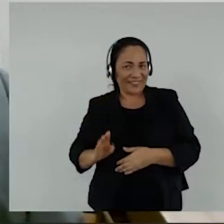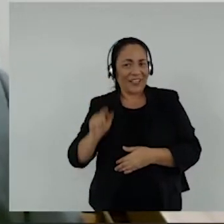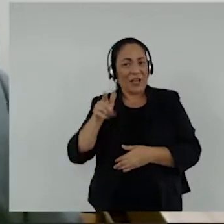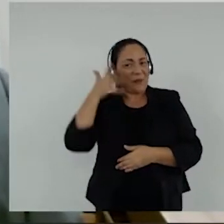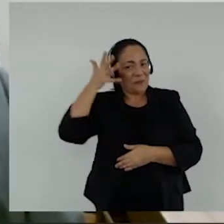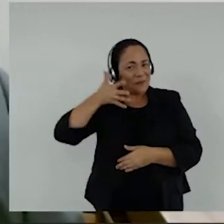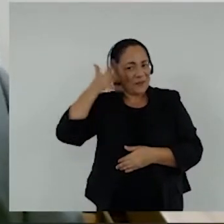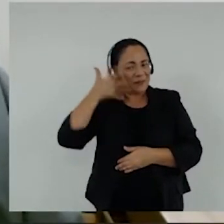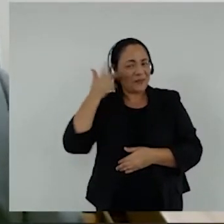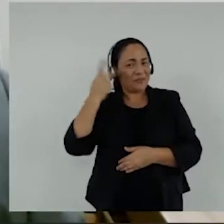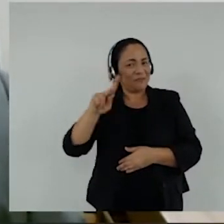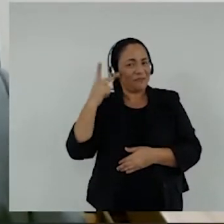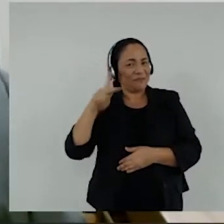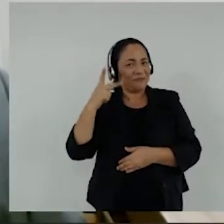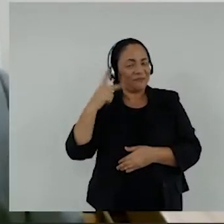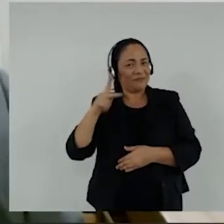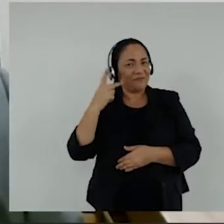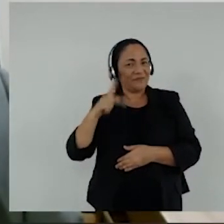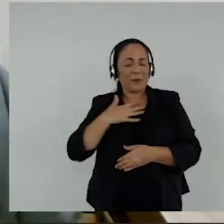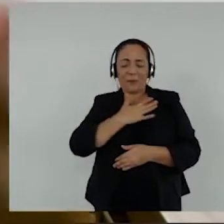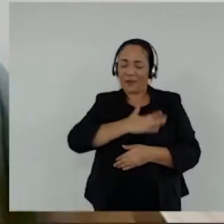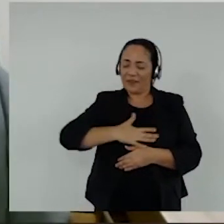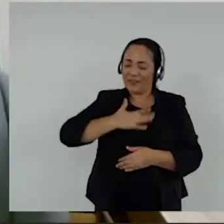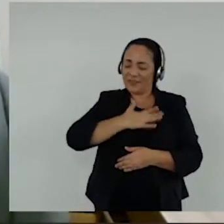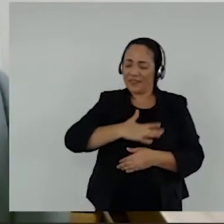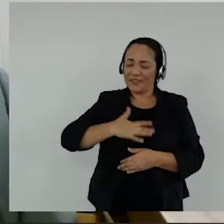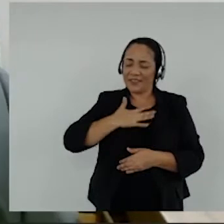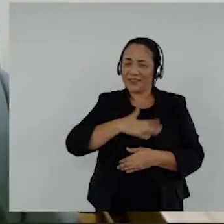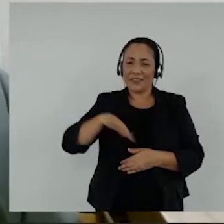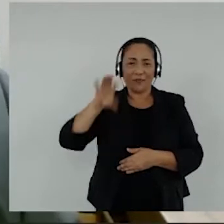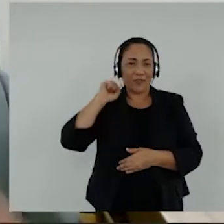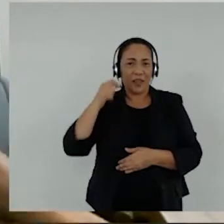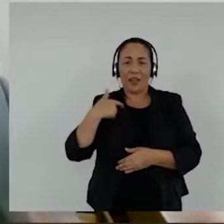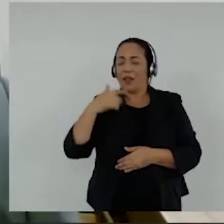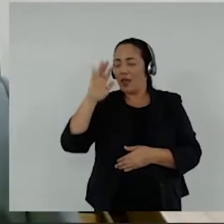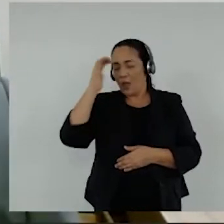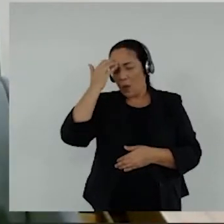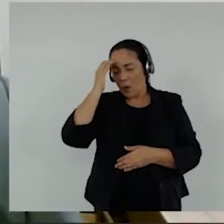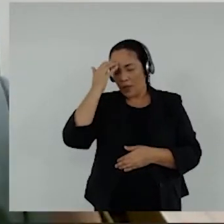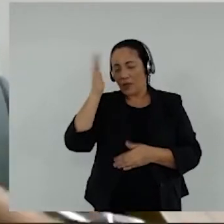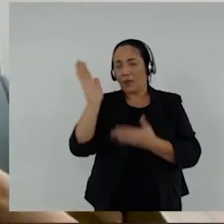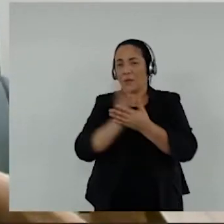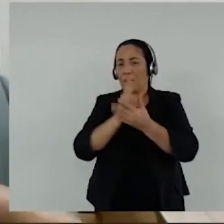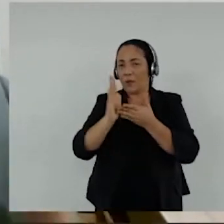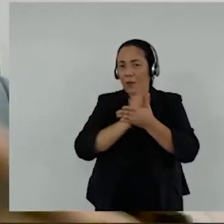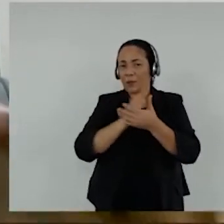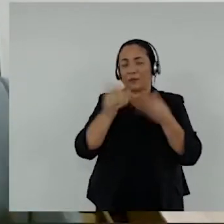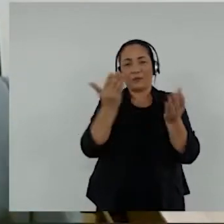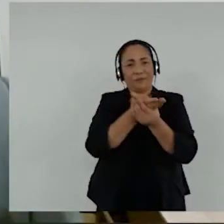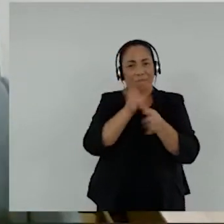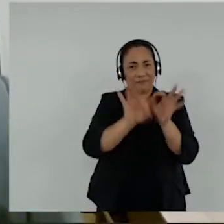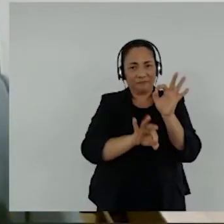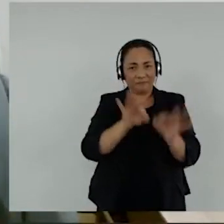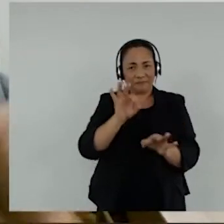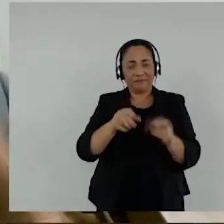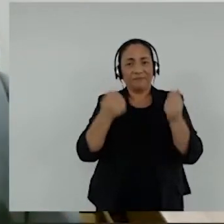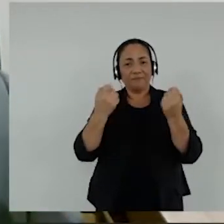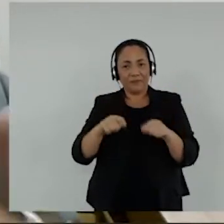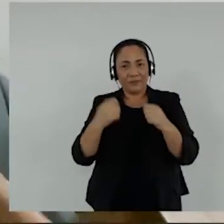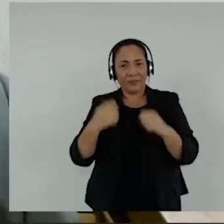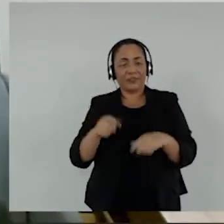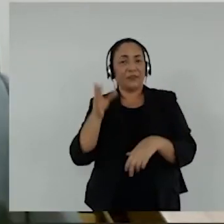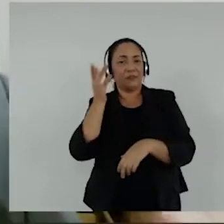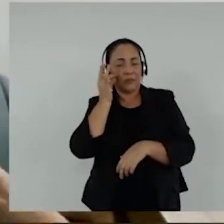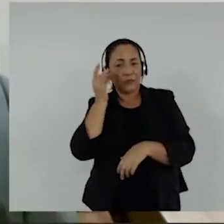contribuição, doutora. É sempre um prazer ouvi-la. E eu sou da mesma linha que a doutora. Entendo que alguns instrumentos vieram para ficar, mas eles